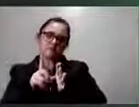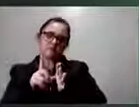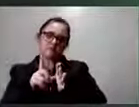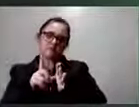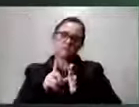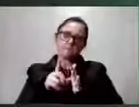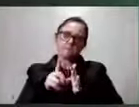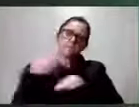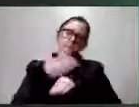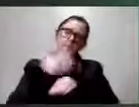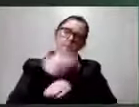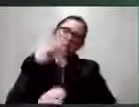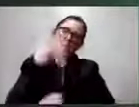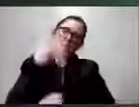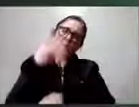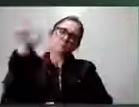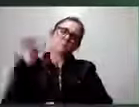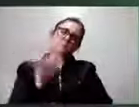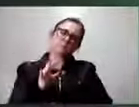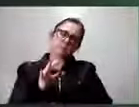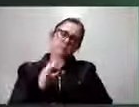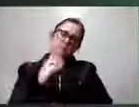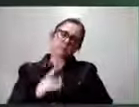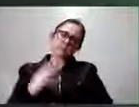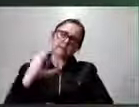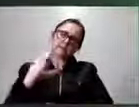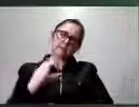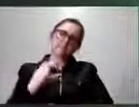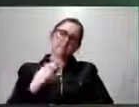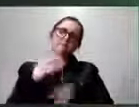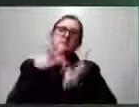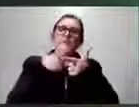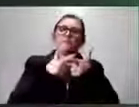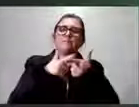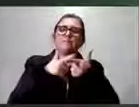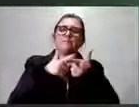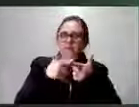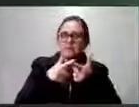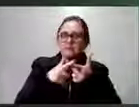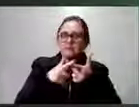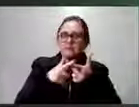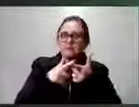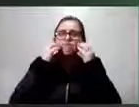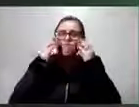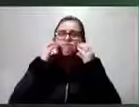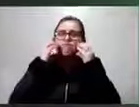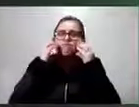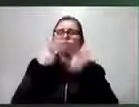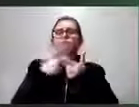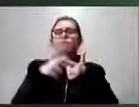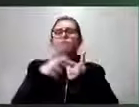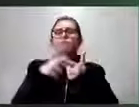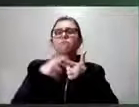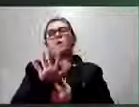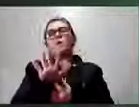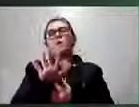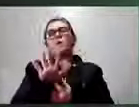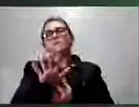estão presentes em 44% dos pacientes. As lesões articulares dessa articulação representam cerca